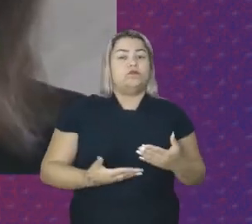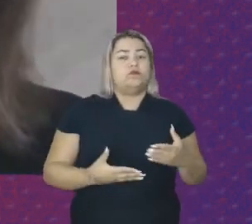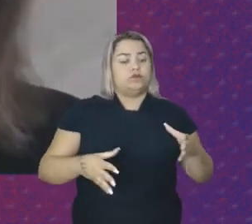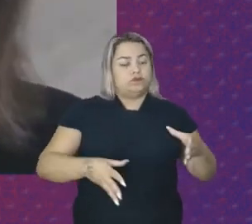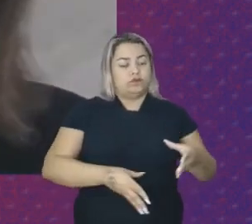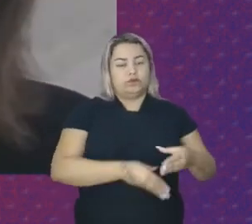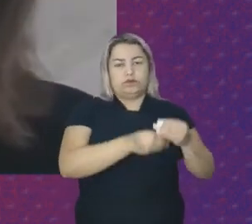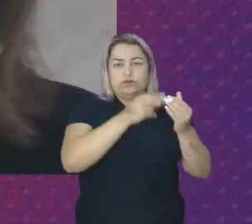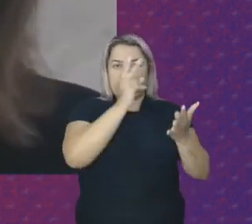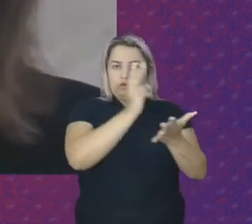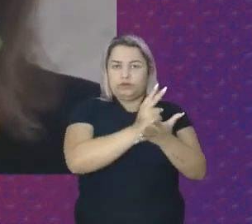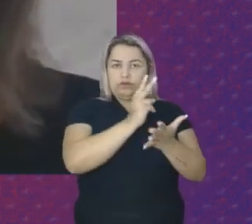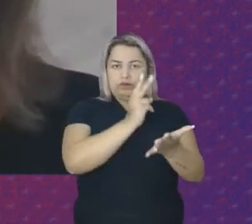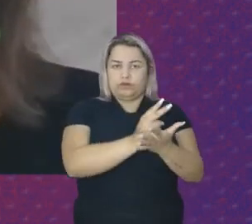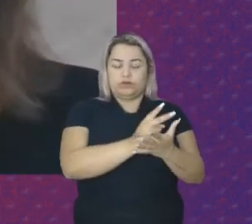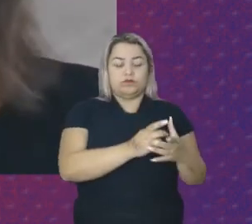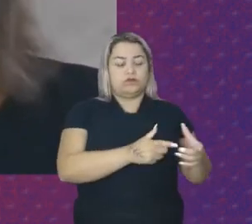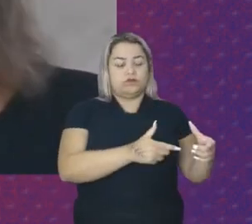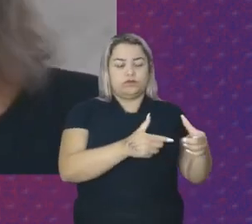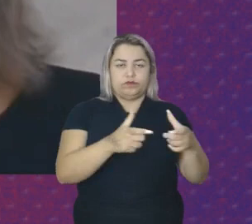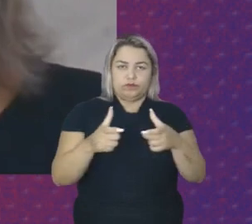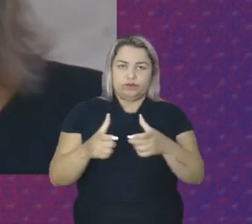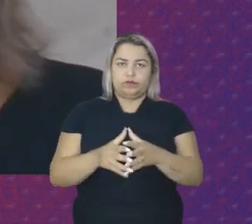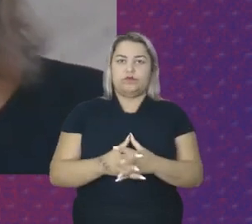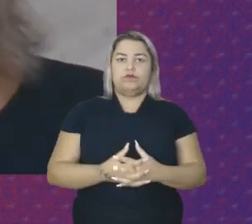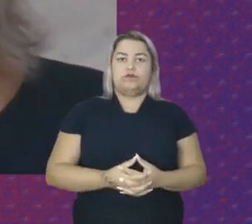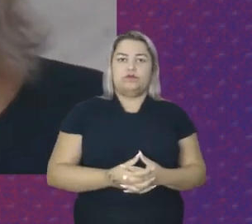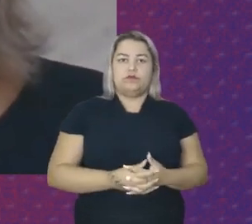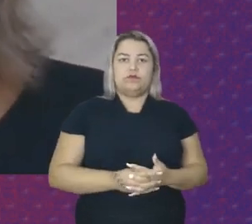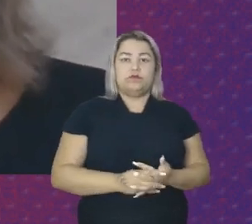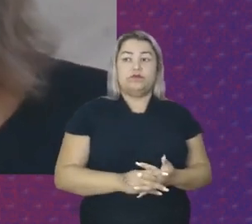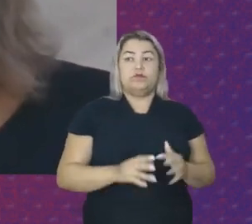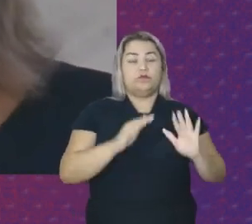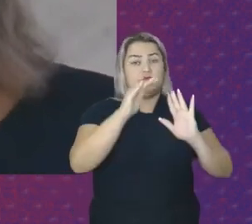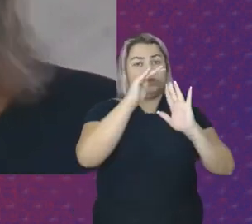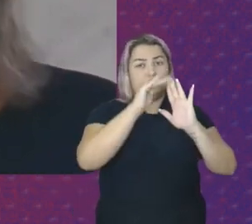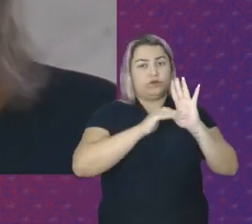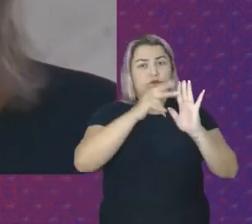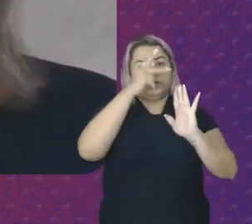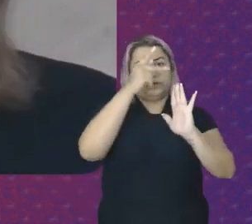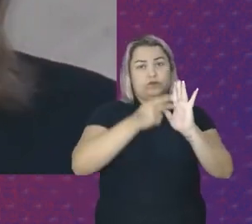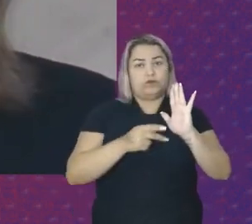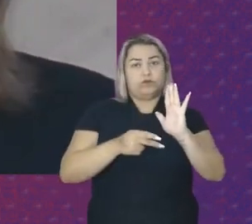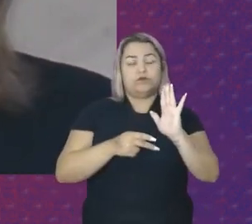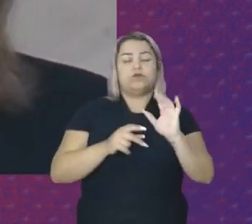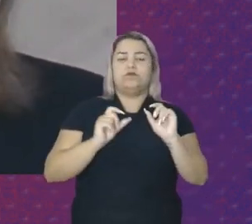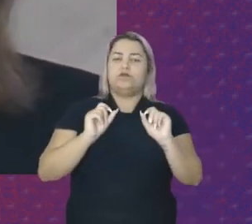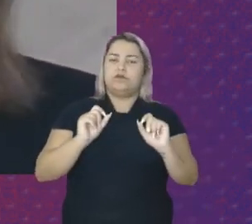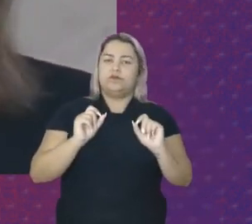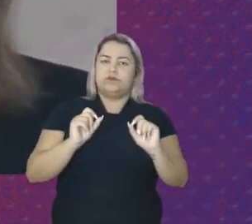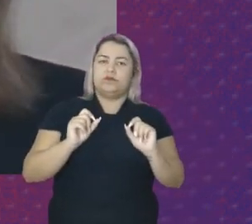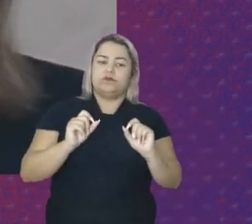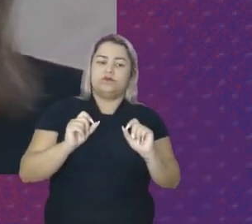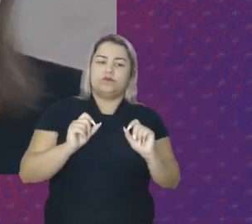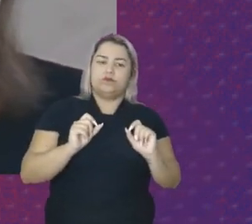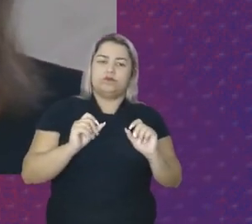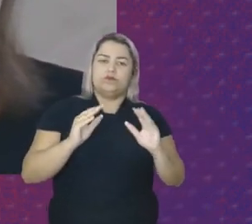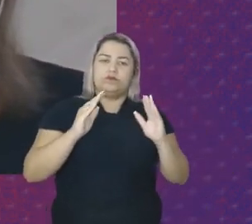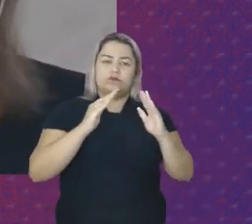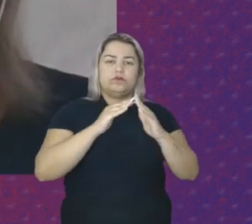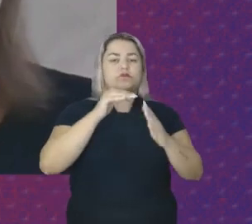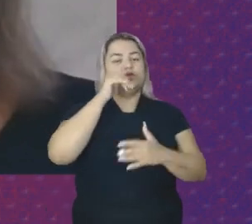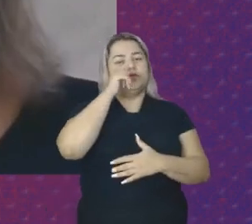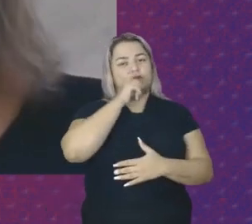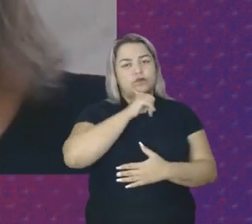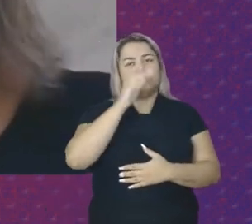implantados no mesmo espaço. O programa e o projeto original previam uma Casa da Mulher Brasileira com cerca